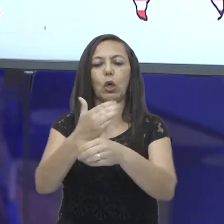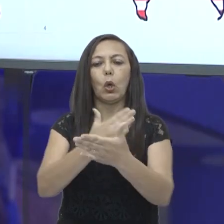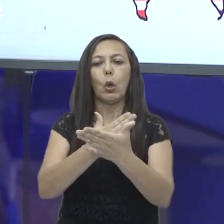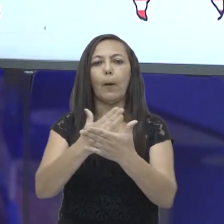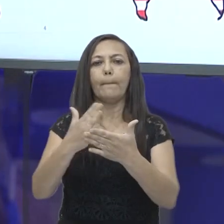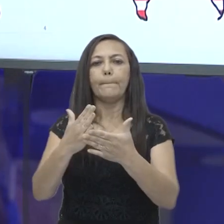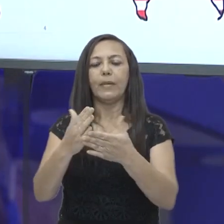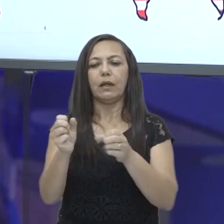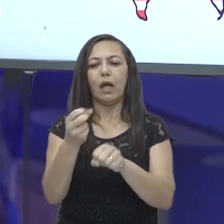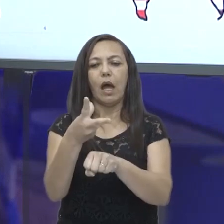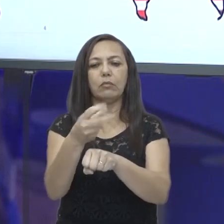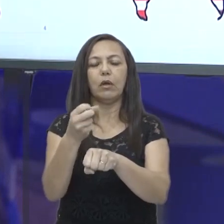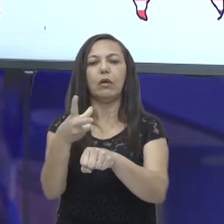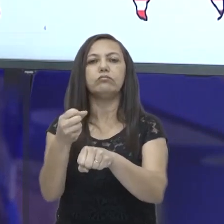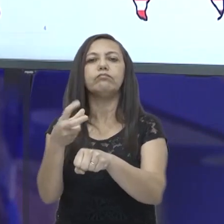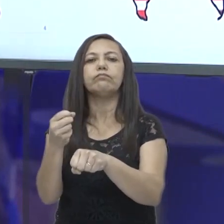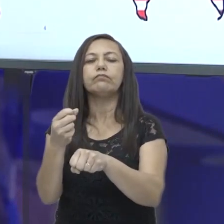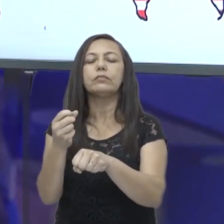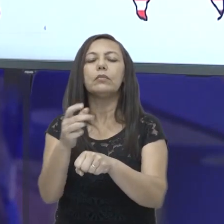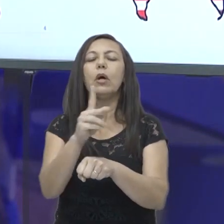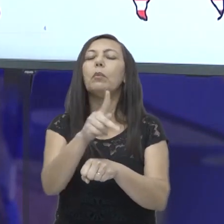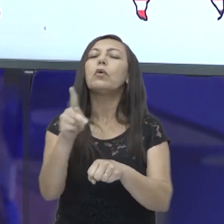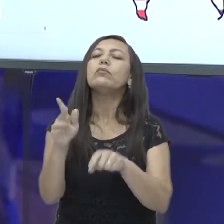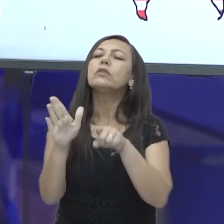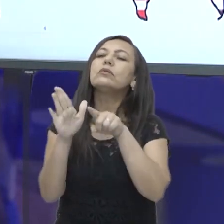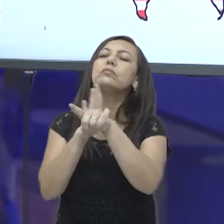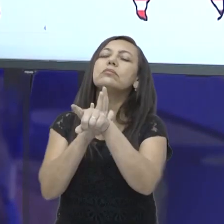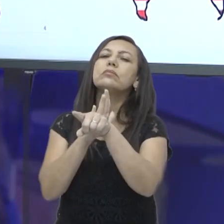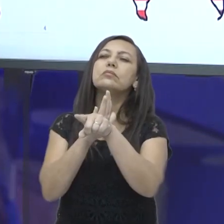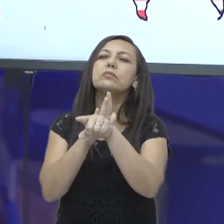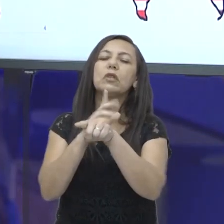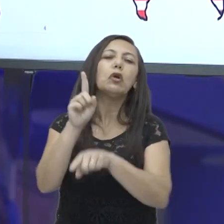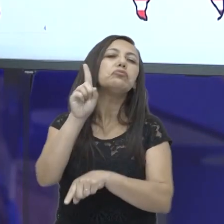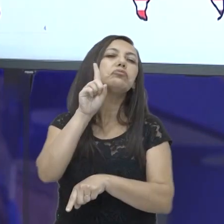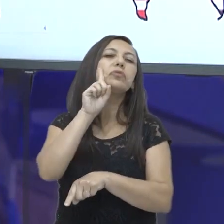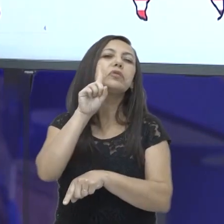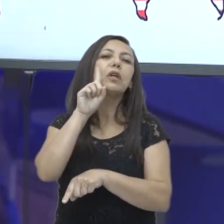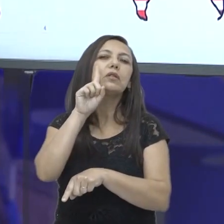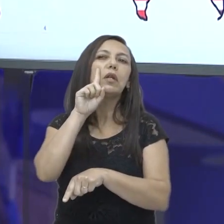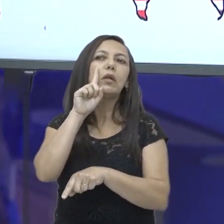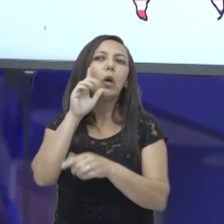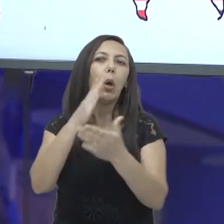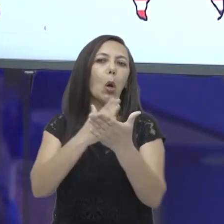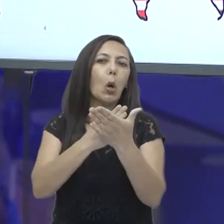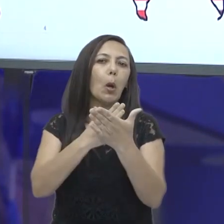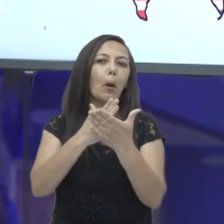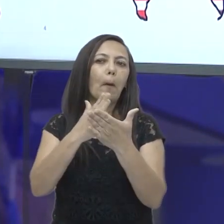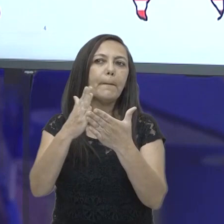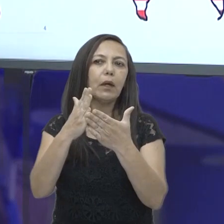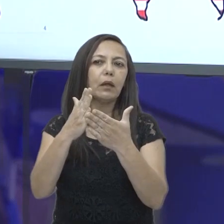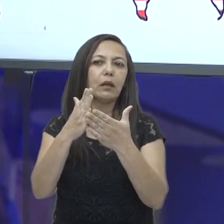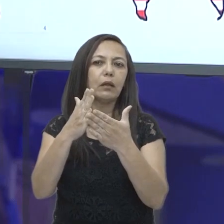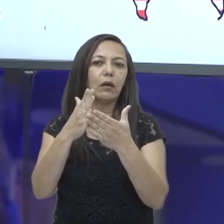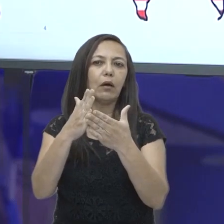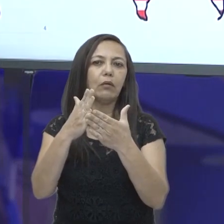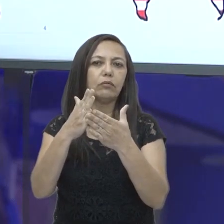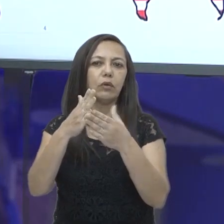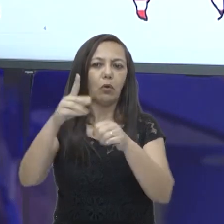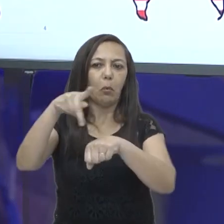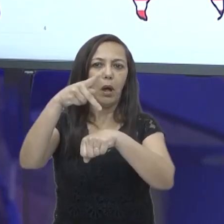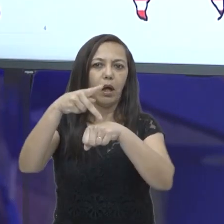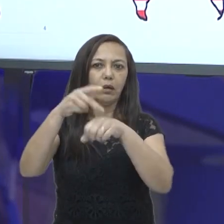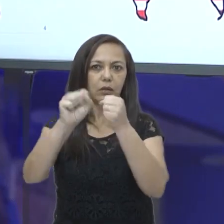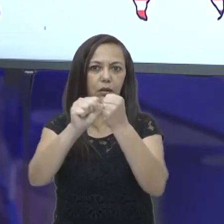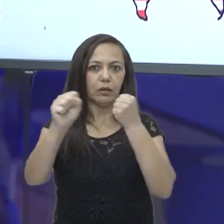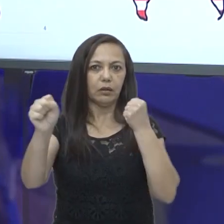colonização. Você pode perguntar, professor, os Estados Unidos começou com o tamanho que tem hoje? Não.